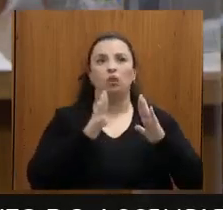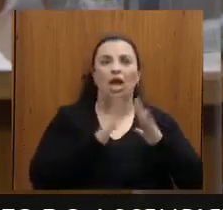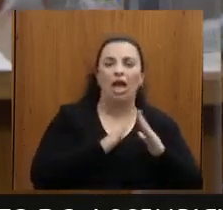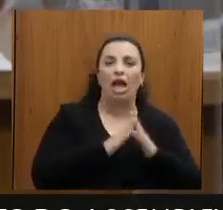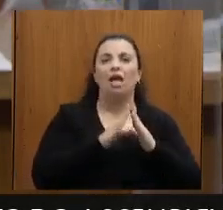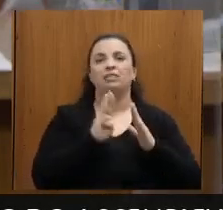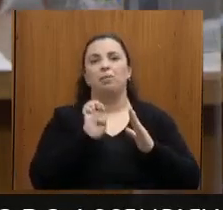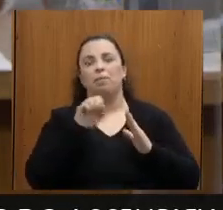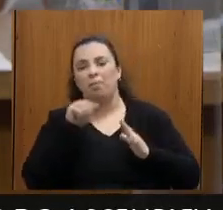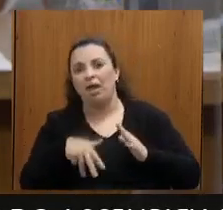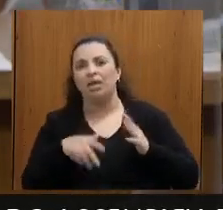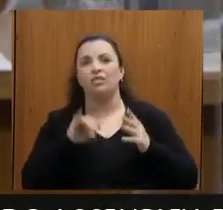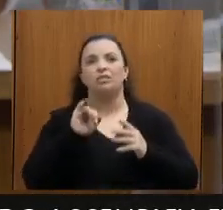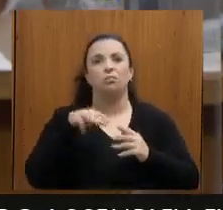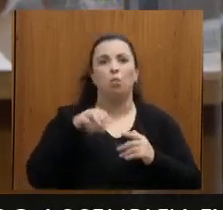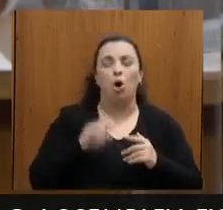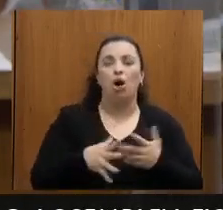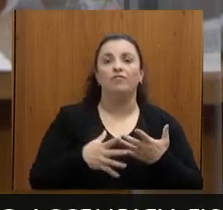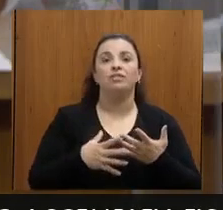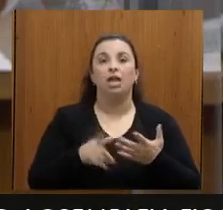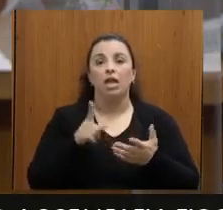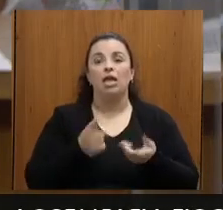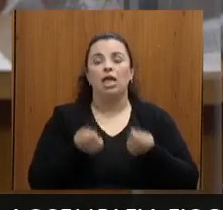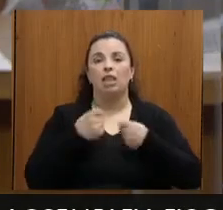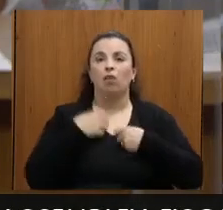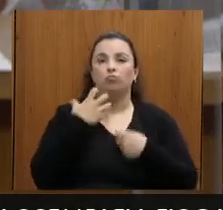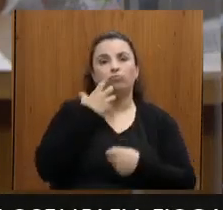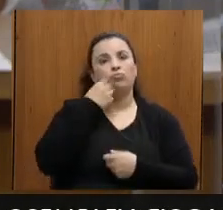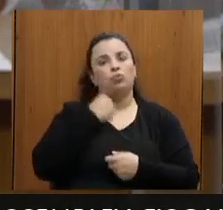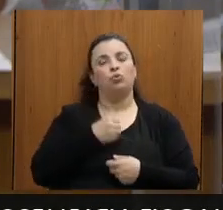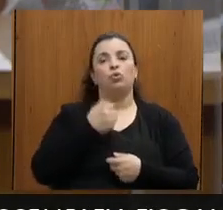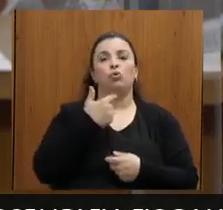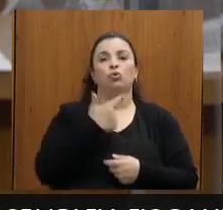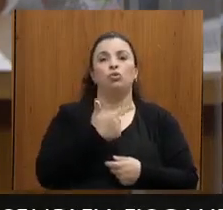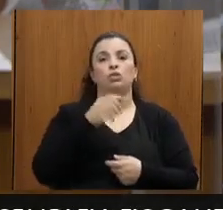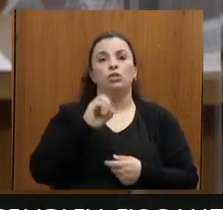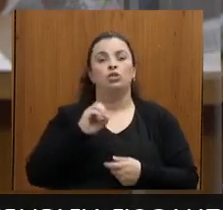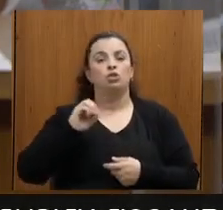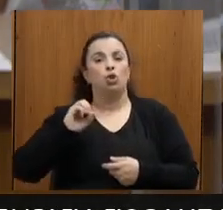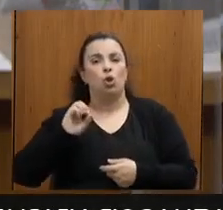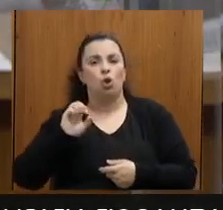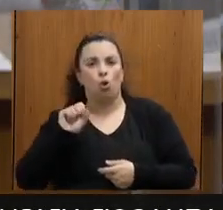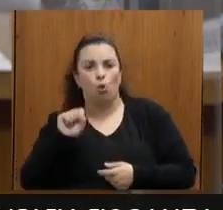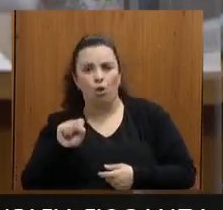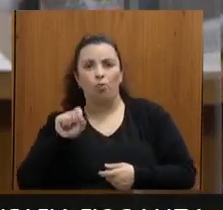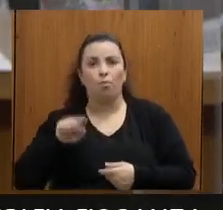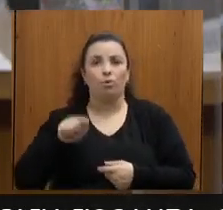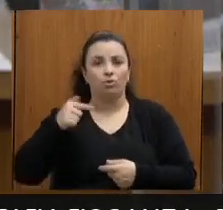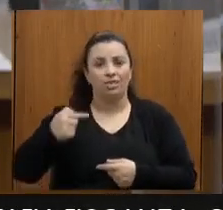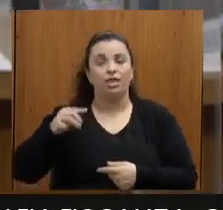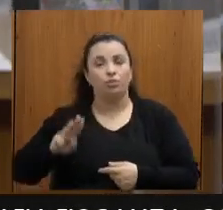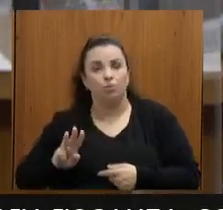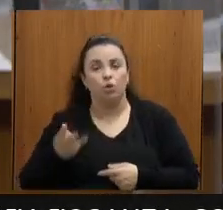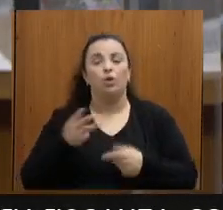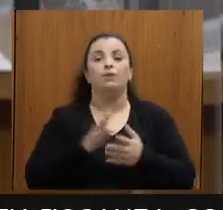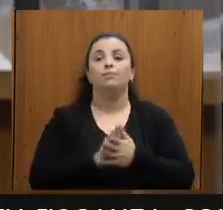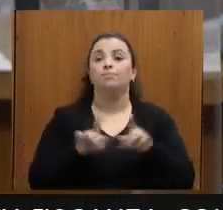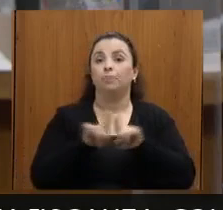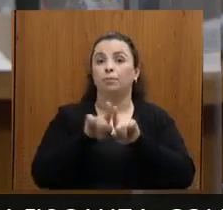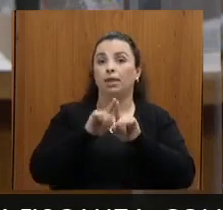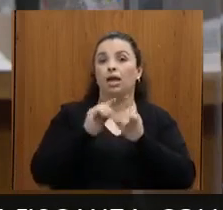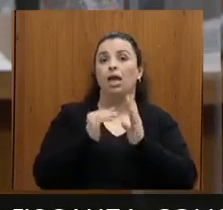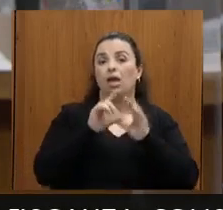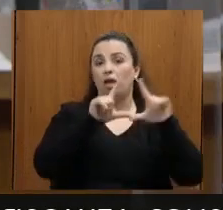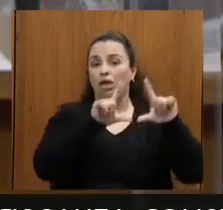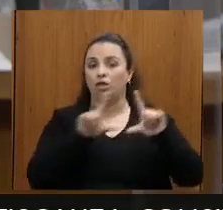arrecadando aos cofres públicos 17,2 milhões com esses leilões, reduzimos em 3.152